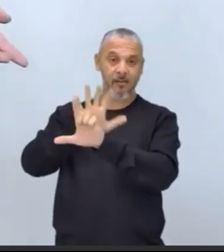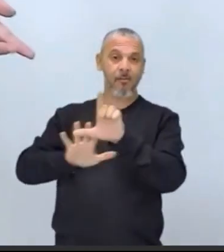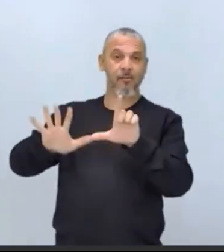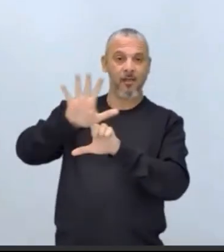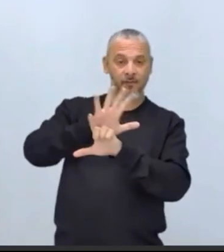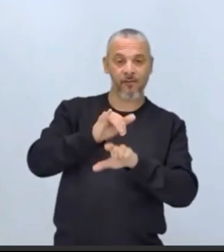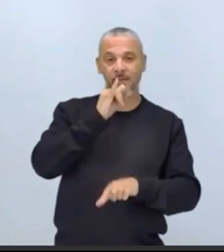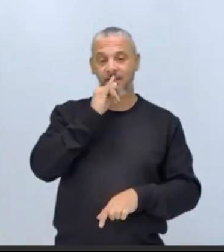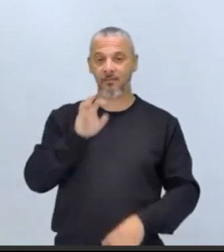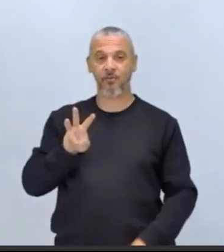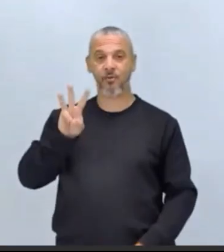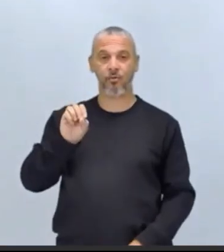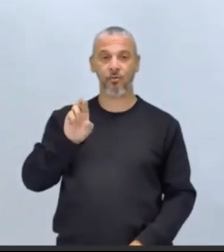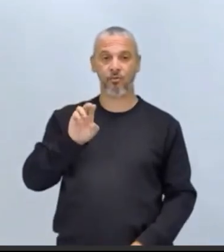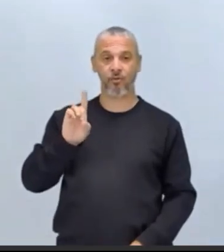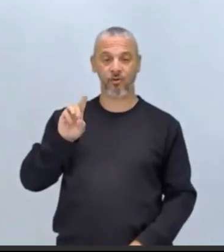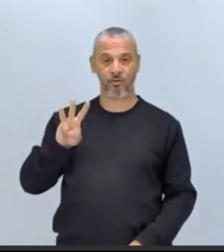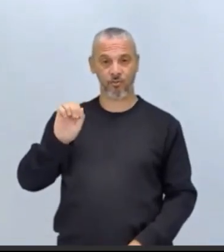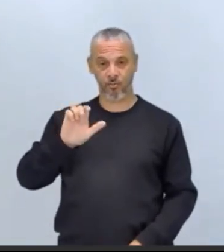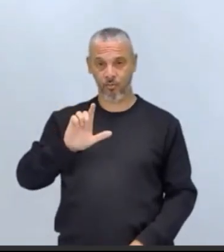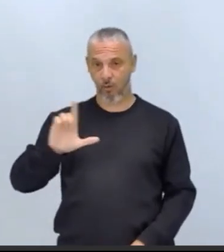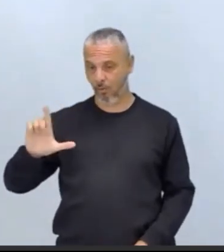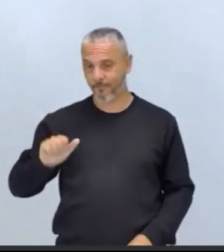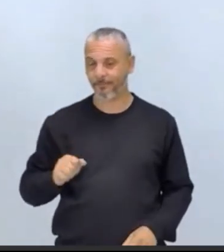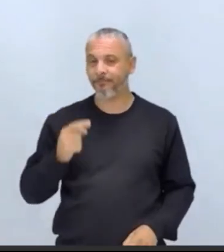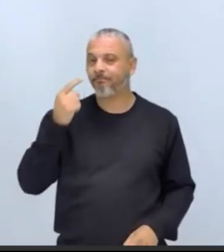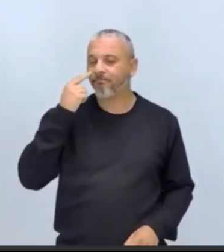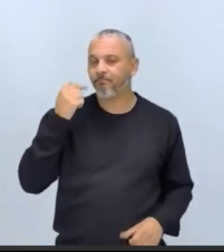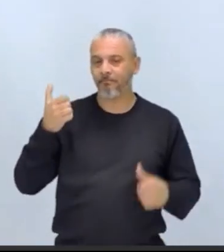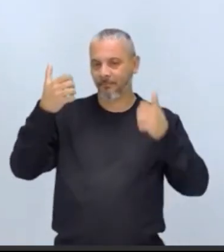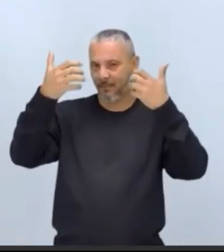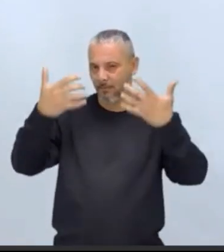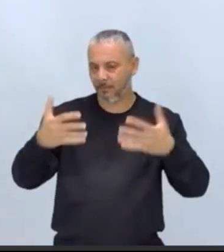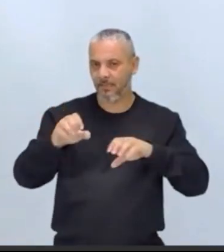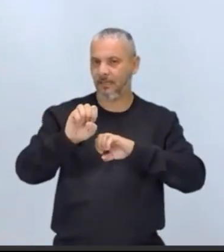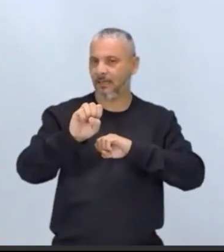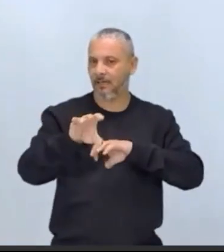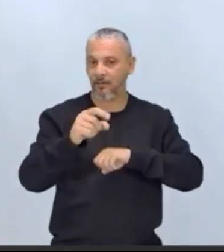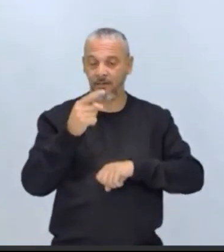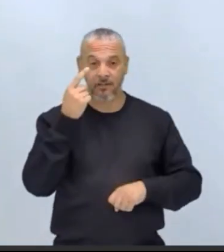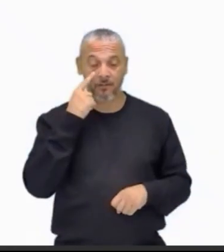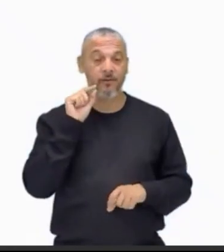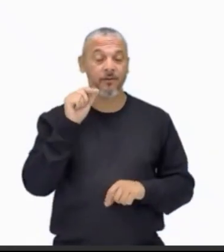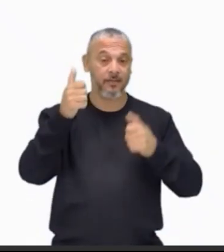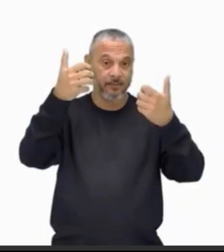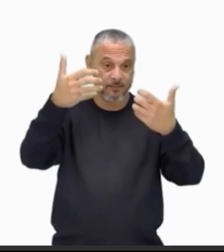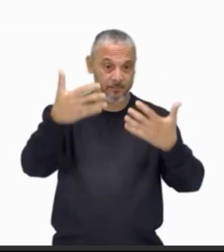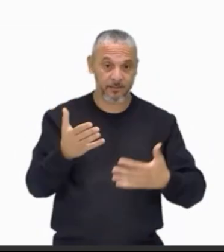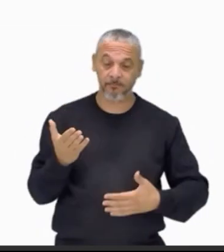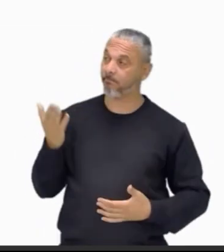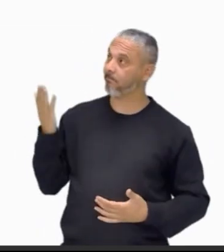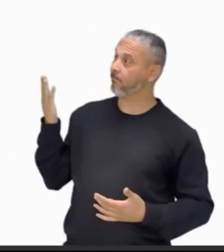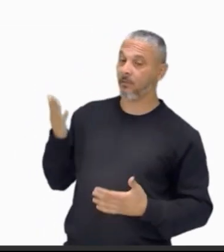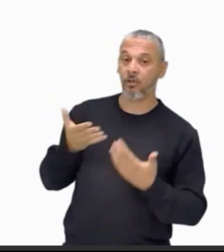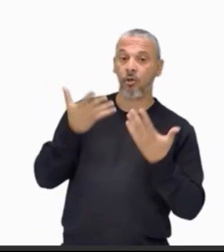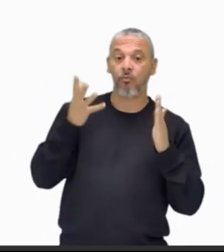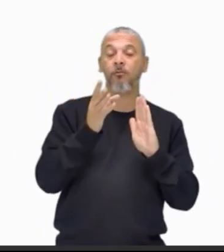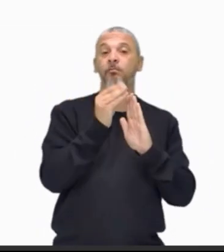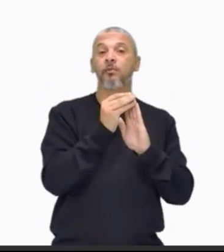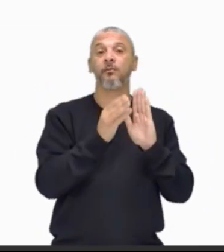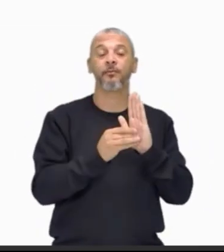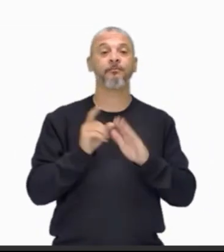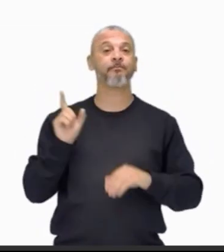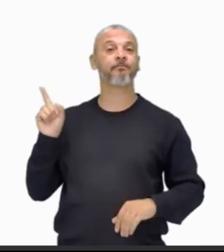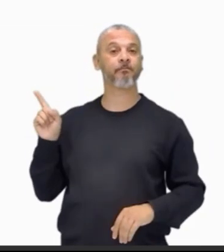plataforma como o WordWall. E dando continuidade, sequência nessa aula, aqui nós vamos trabalhar quais são os componentes básicos do